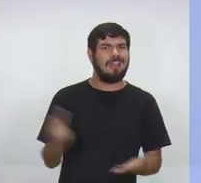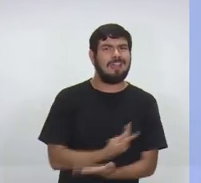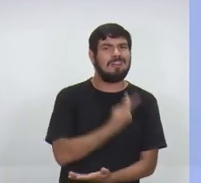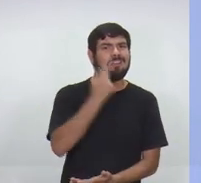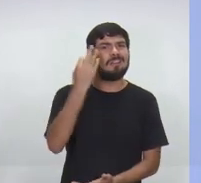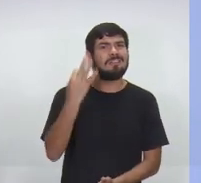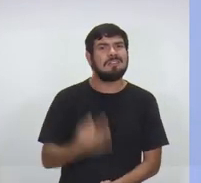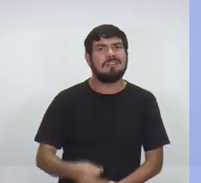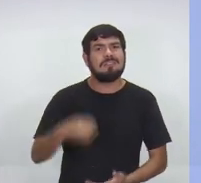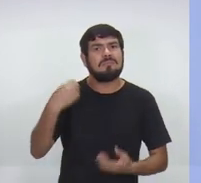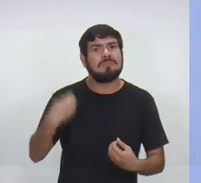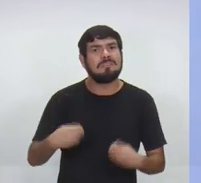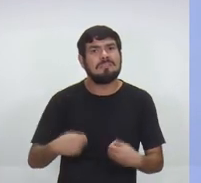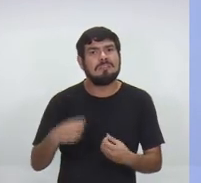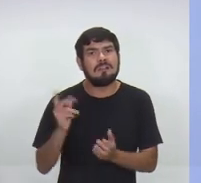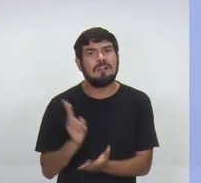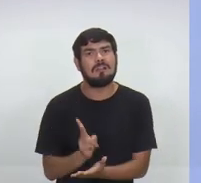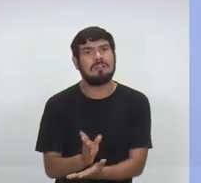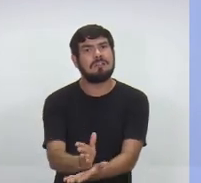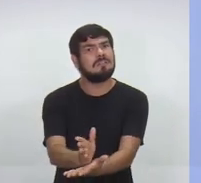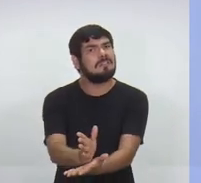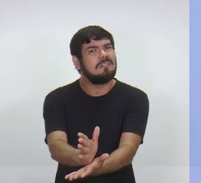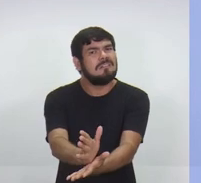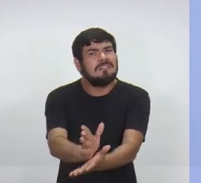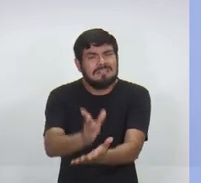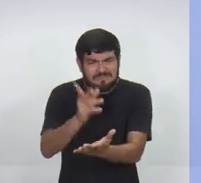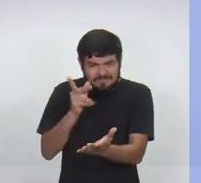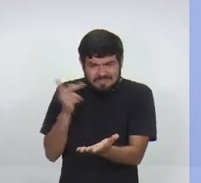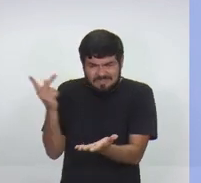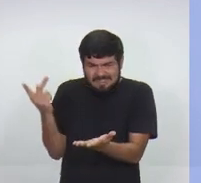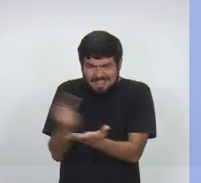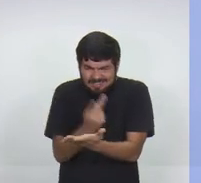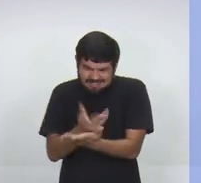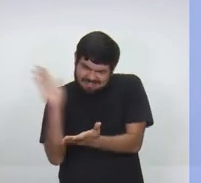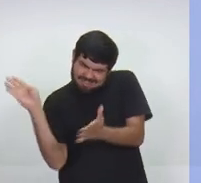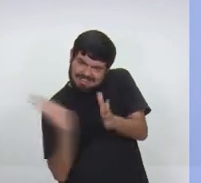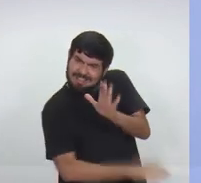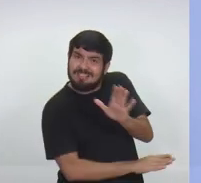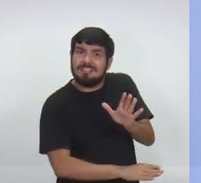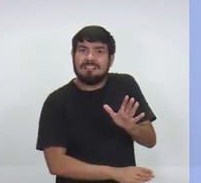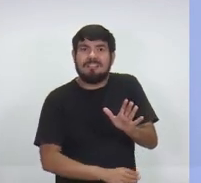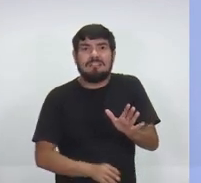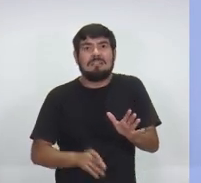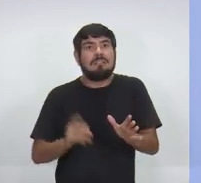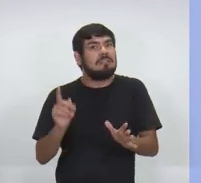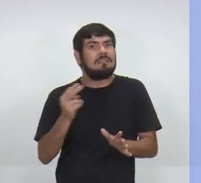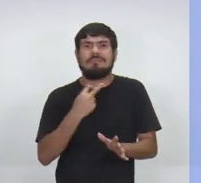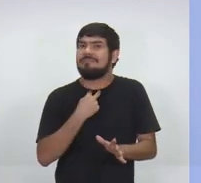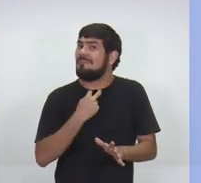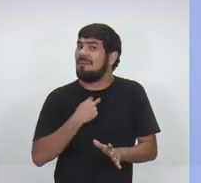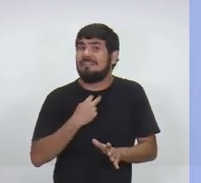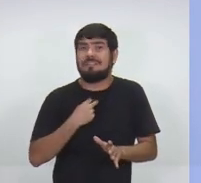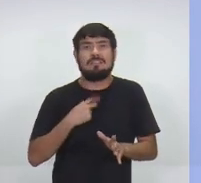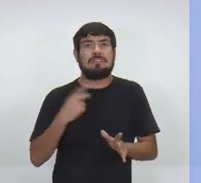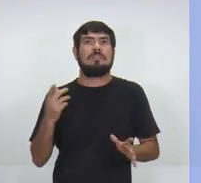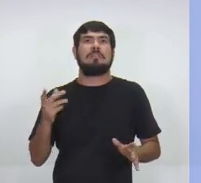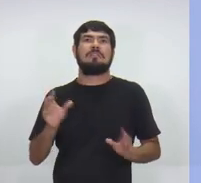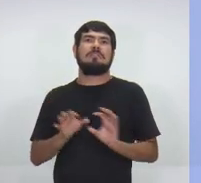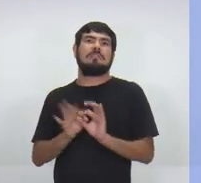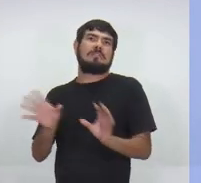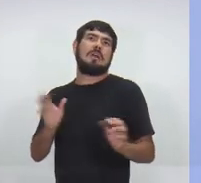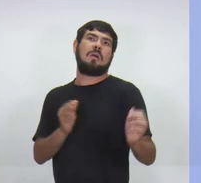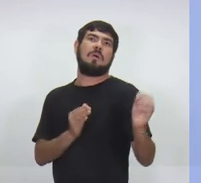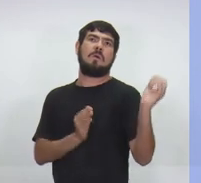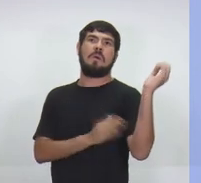tem que ser corrigido agora você não pode permitir que o governo que está aí tem atualização de status da saúde como está tratando